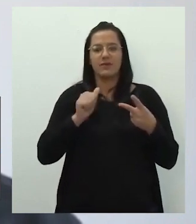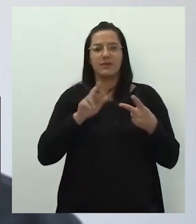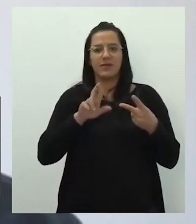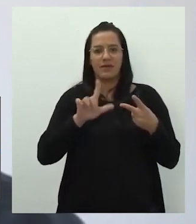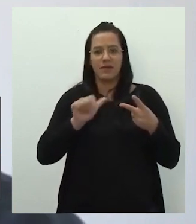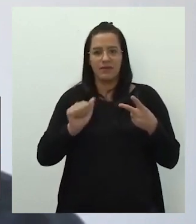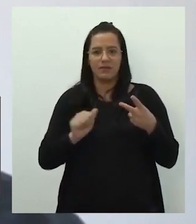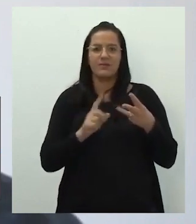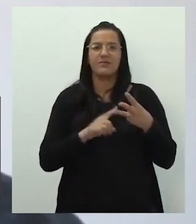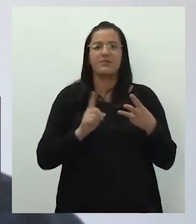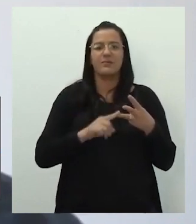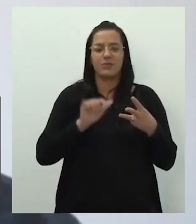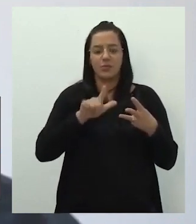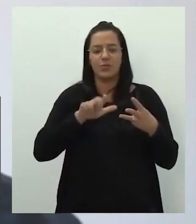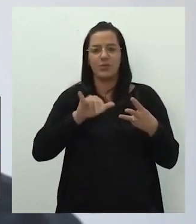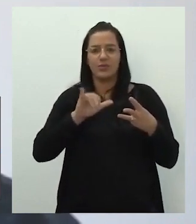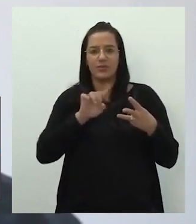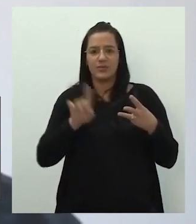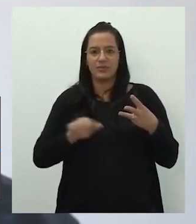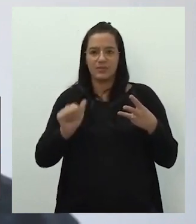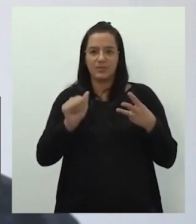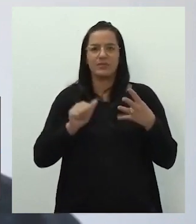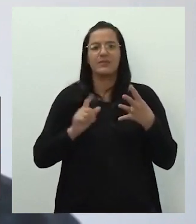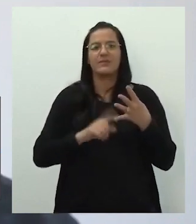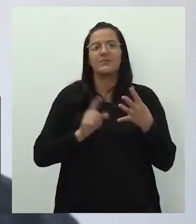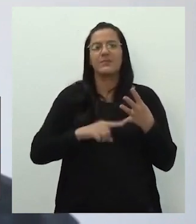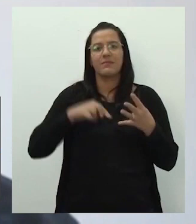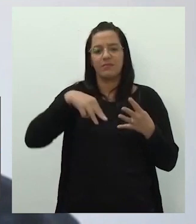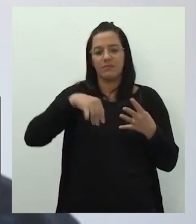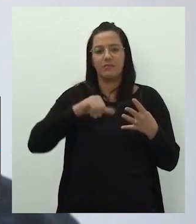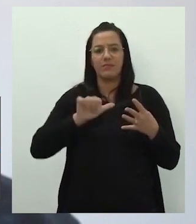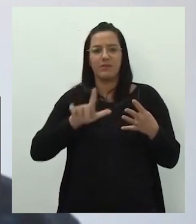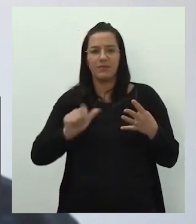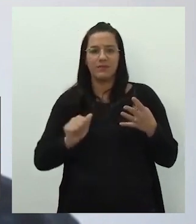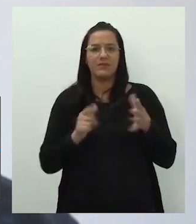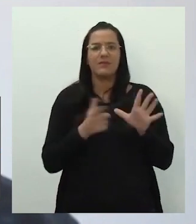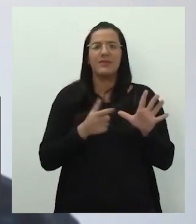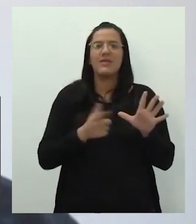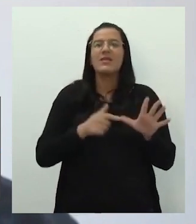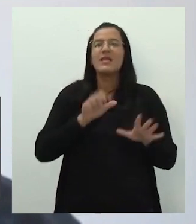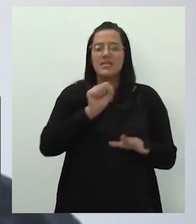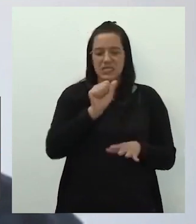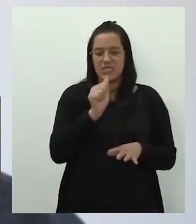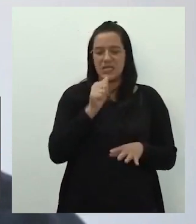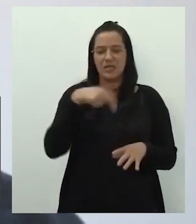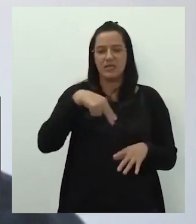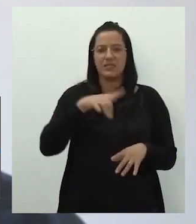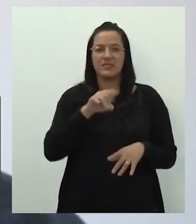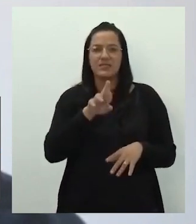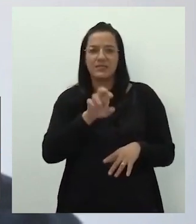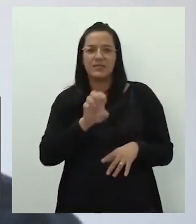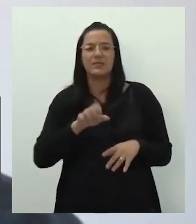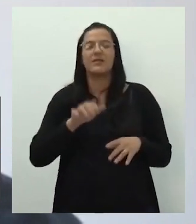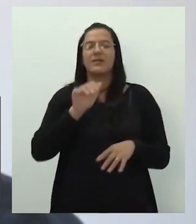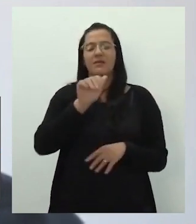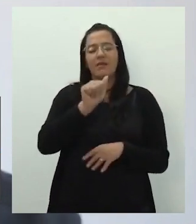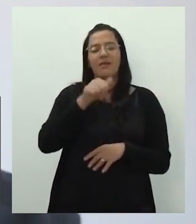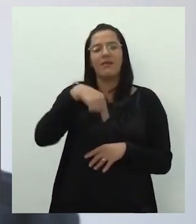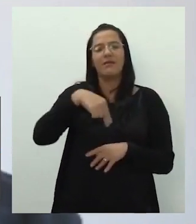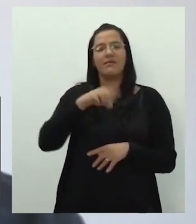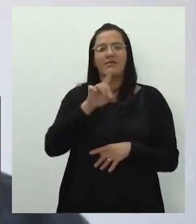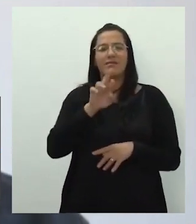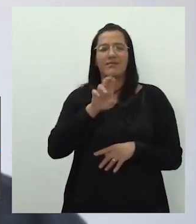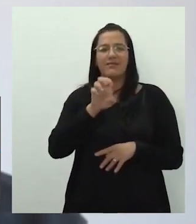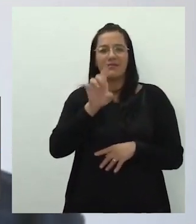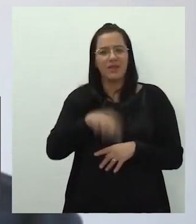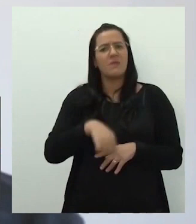Lucimara, professor William, professora Emília, professora Sandra, professor André, e todos eles